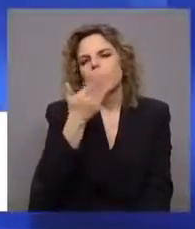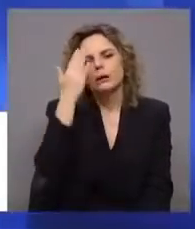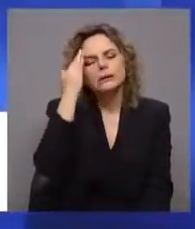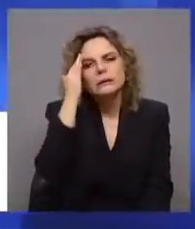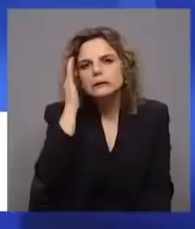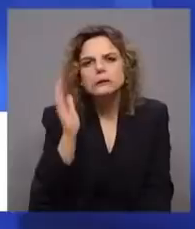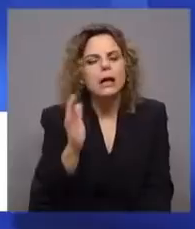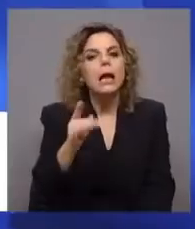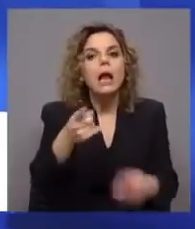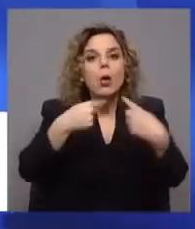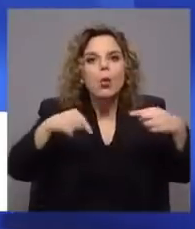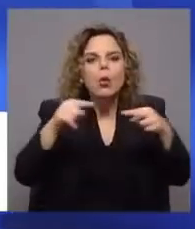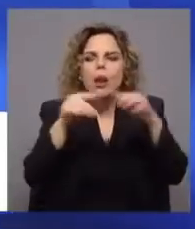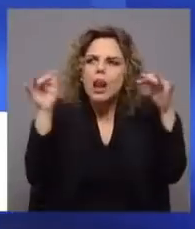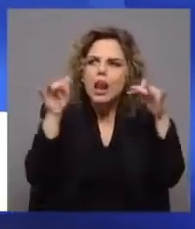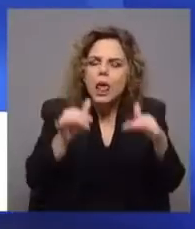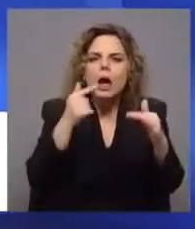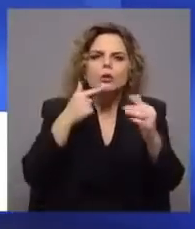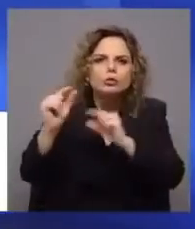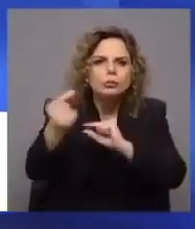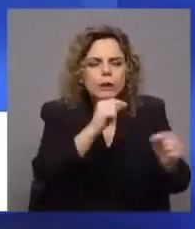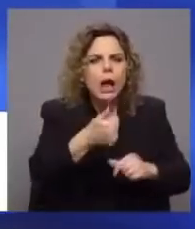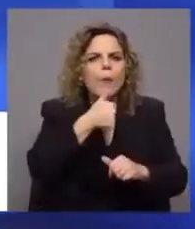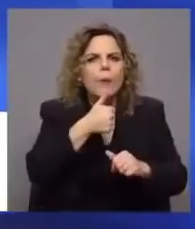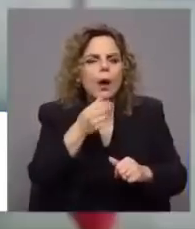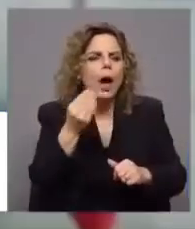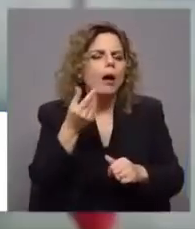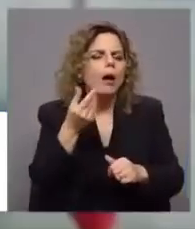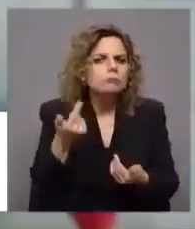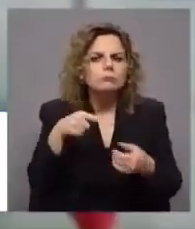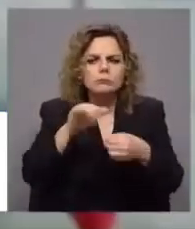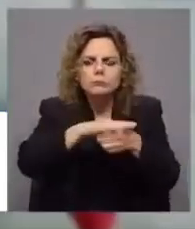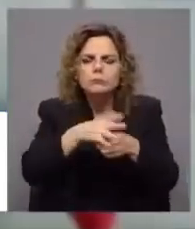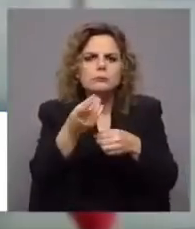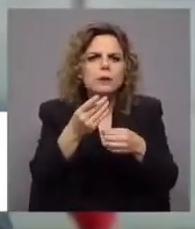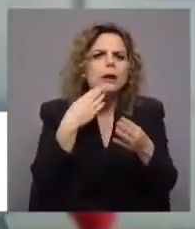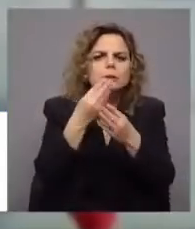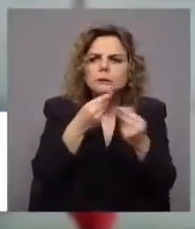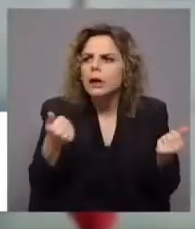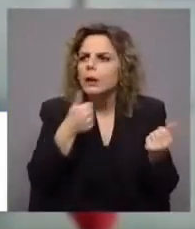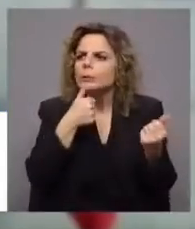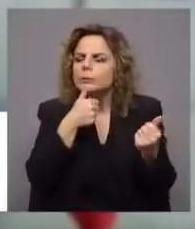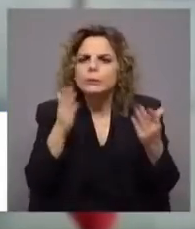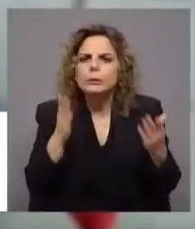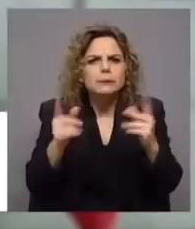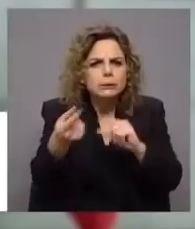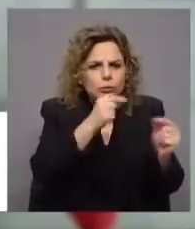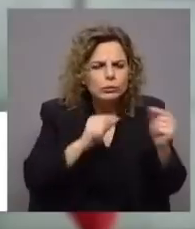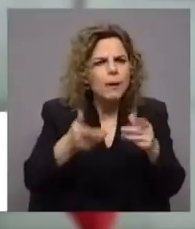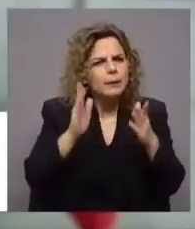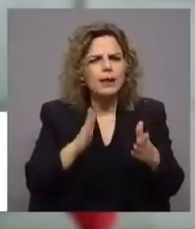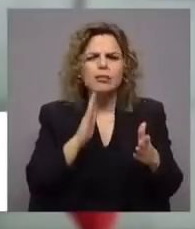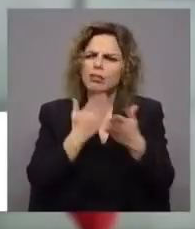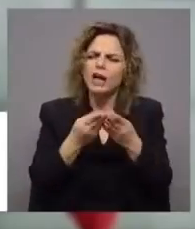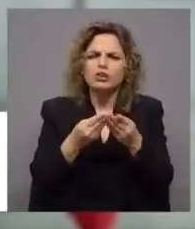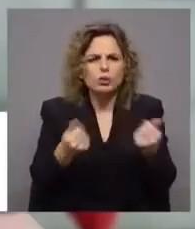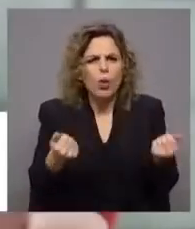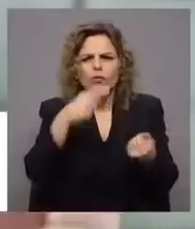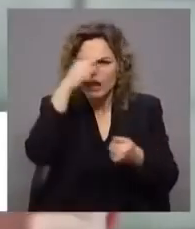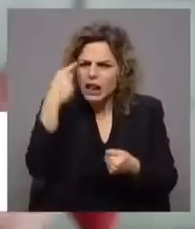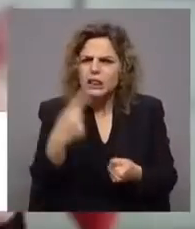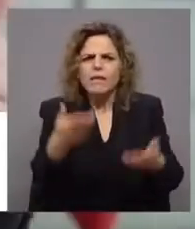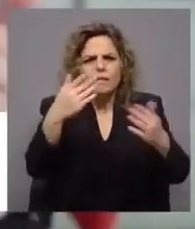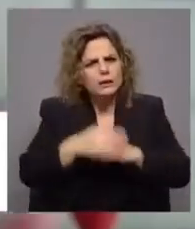esteja reunido para discutir como enfrentar o Covid-19. E eu estou percebendo que está difícil resolver.